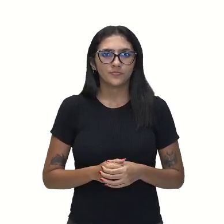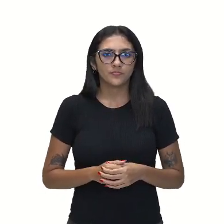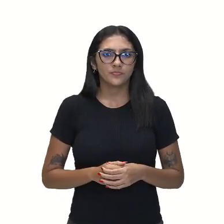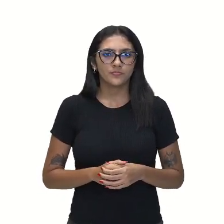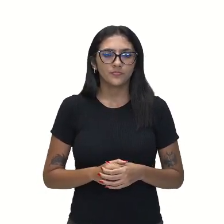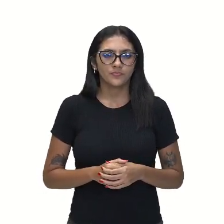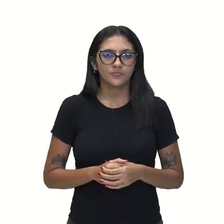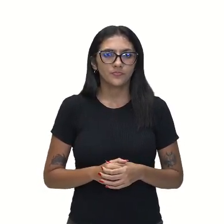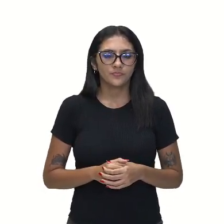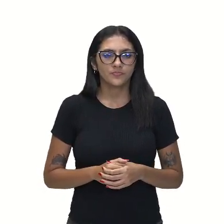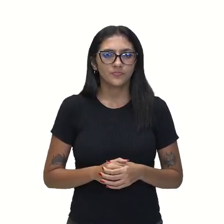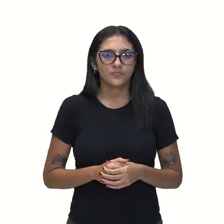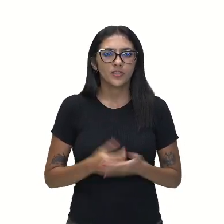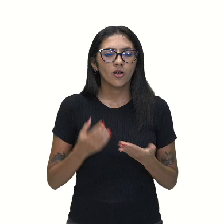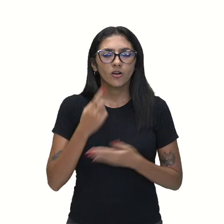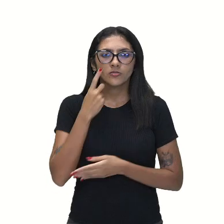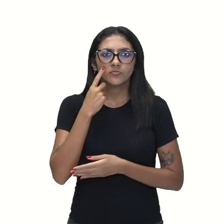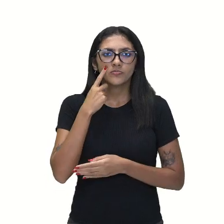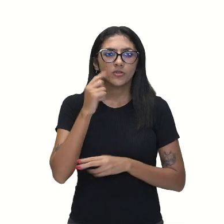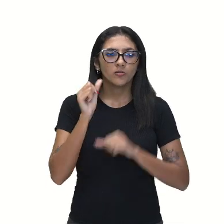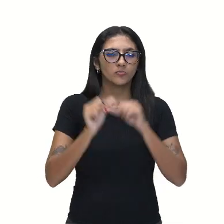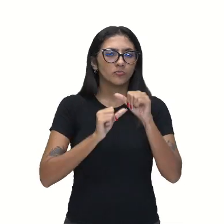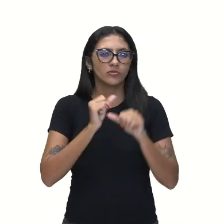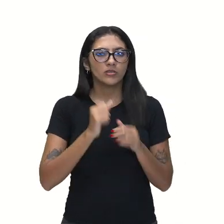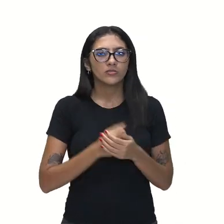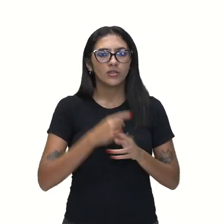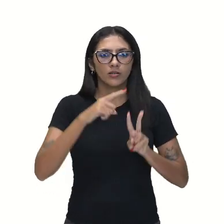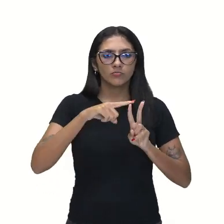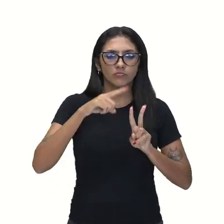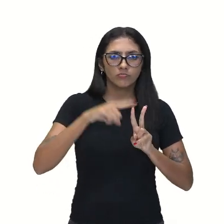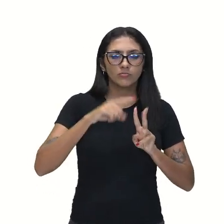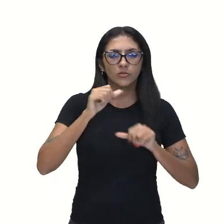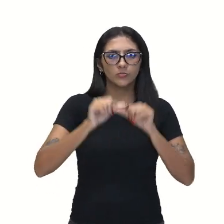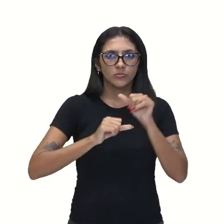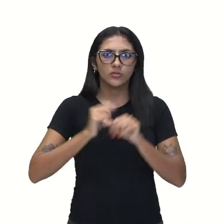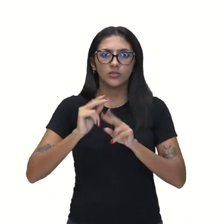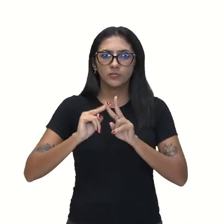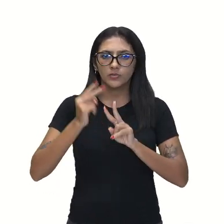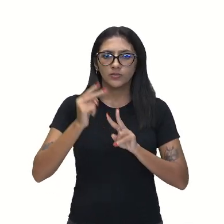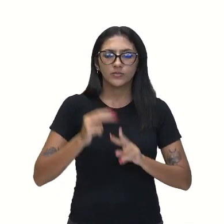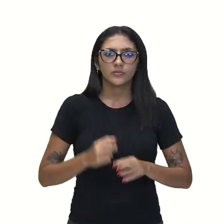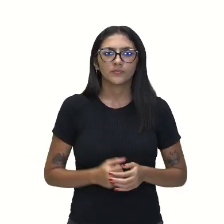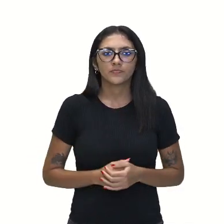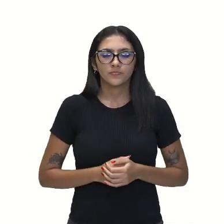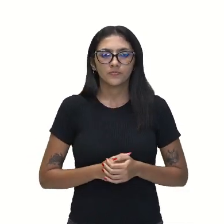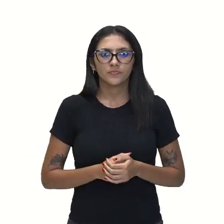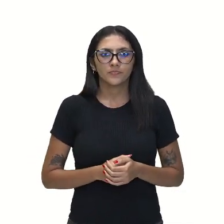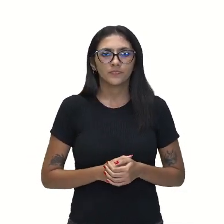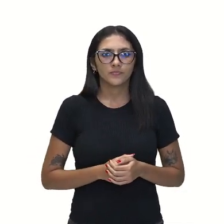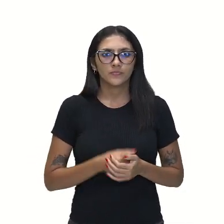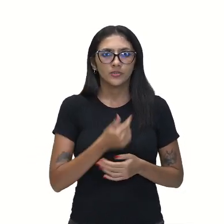Vamos para aquela parte agora de transformar a radiciação numa potência. Então aqui vai ficar 27